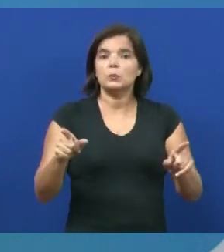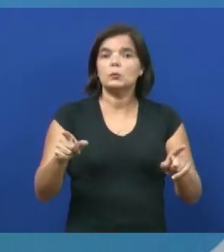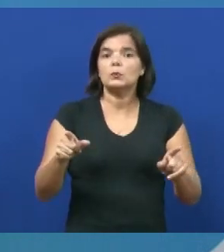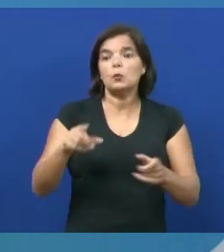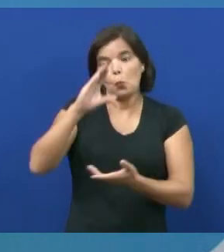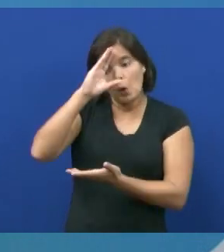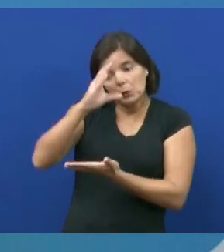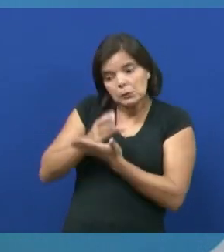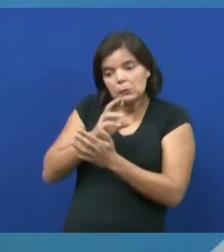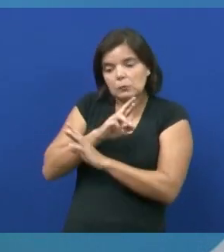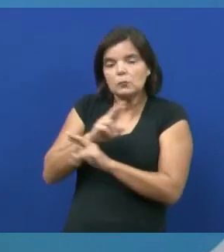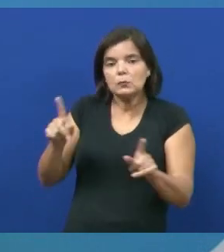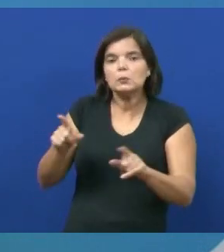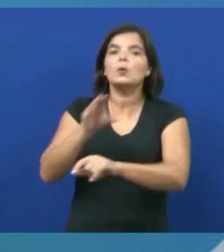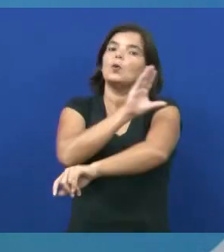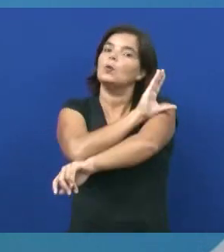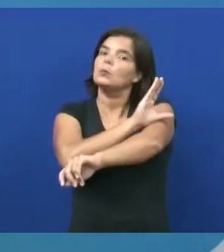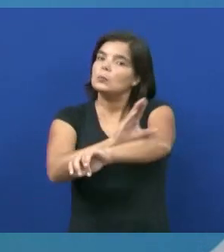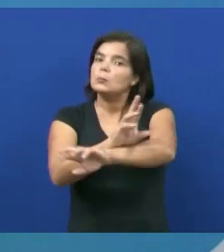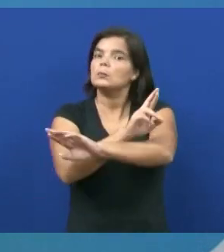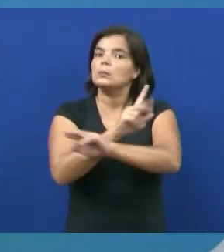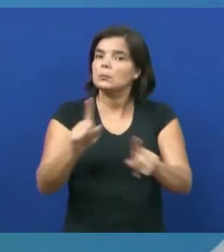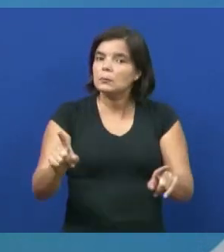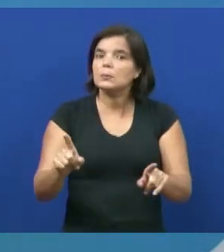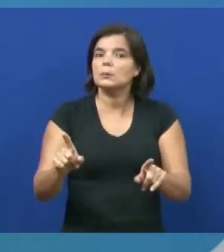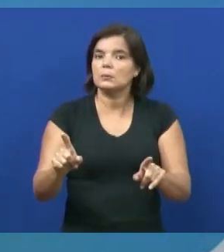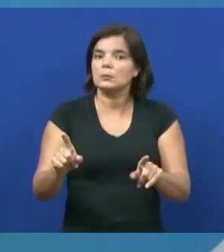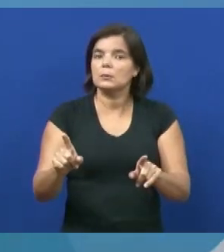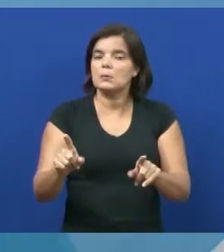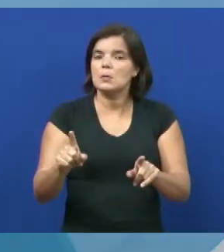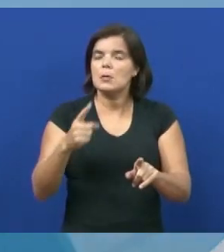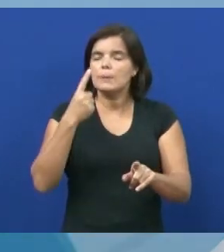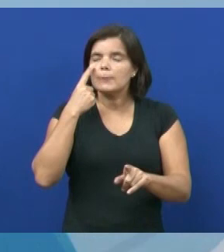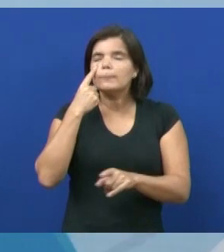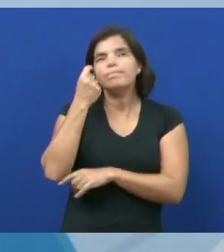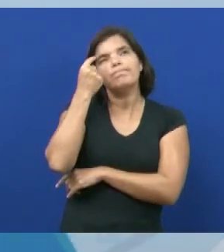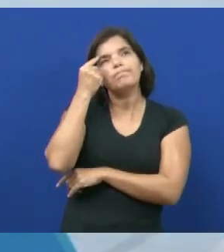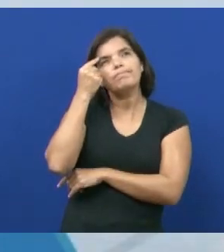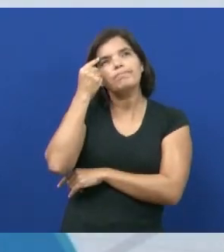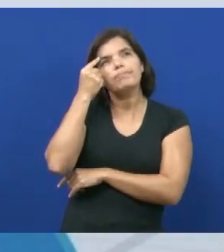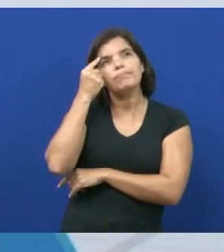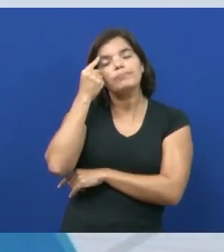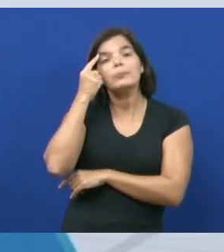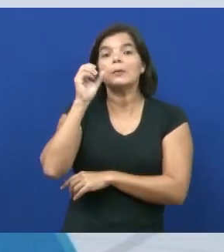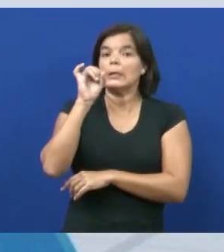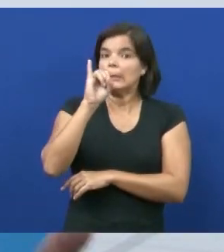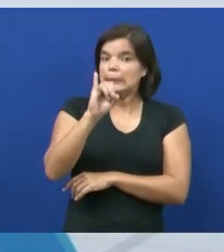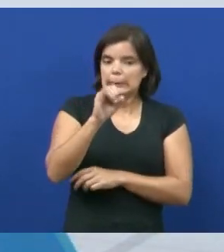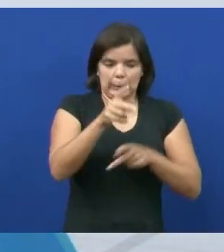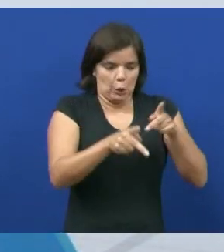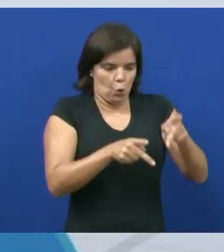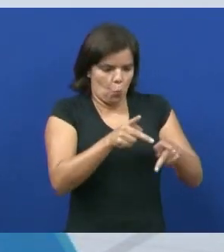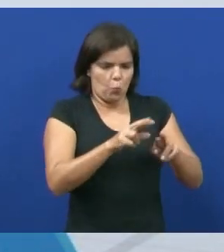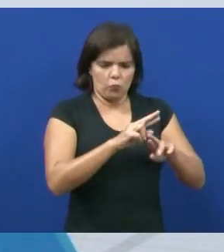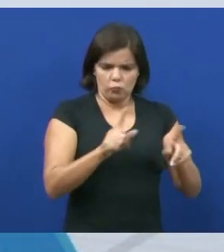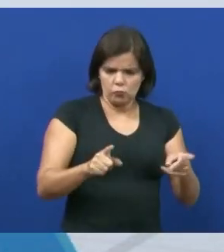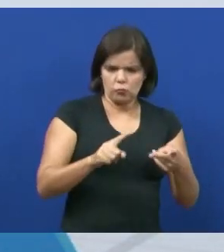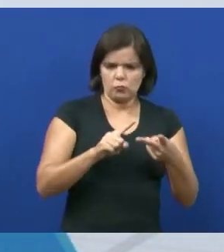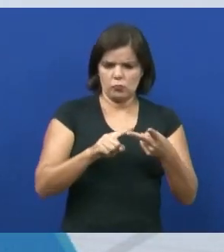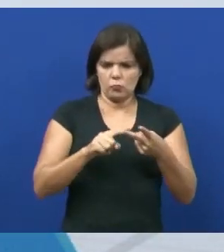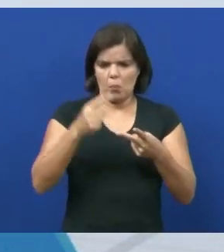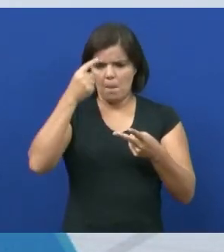crenças diferentes, culturas diferentes. Então ele chegou à seguinte conclusão: se povos são diferentes,